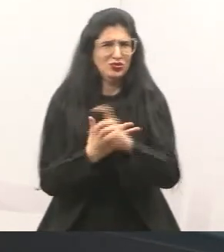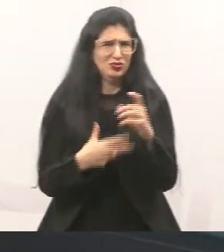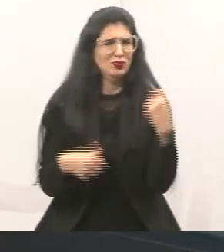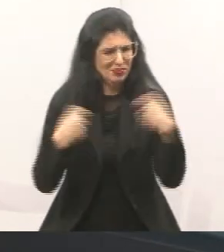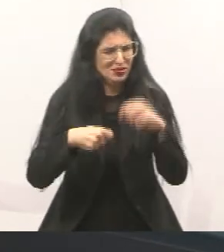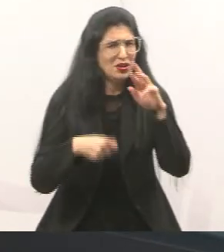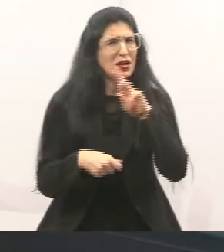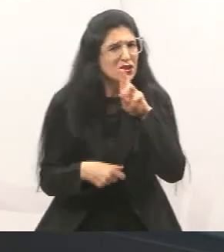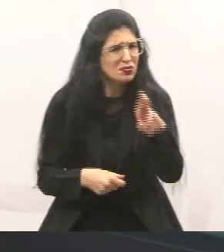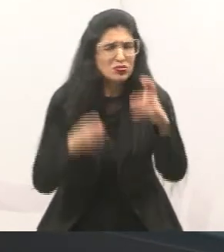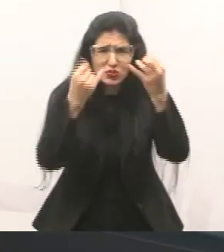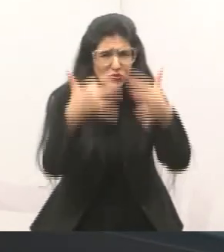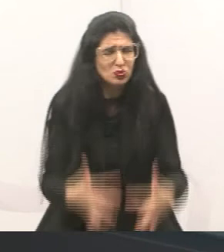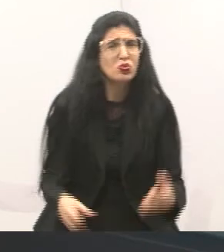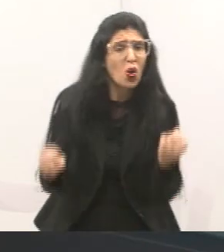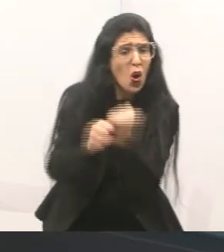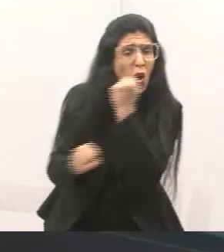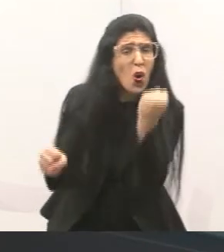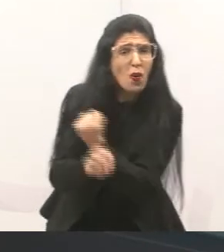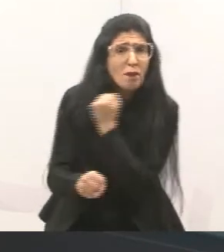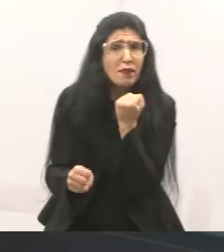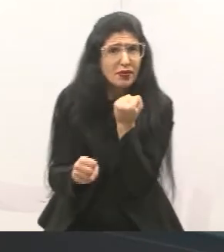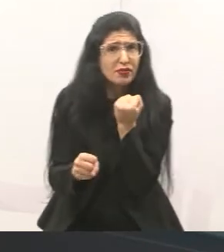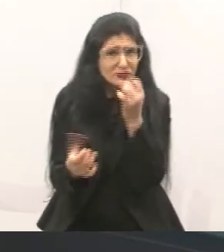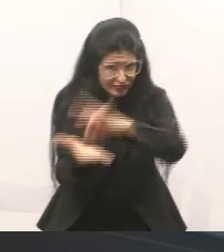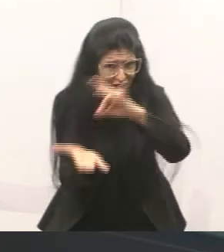veementemente, né? É obra e é transparência.